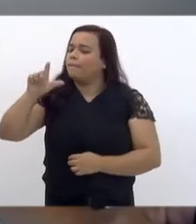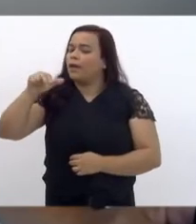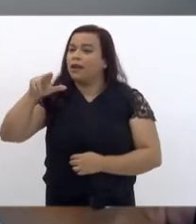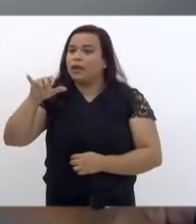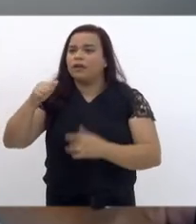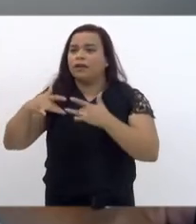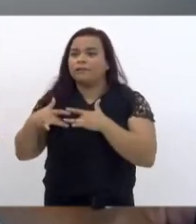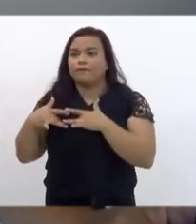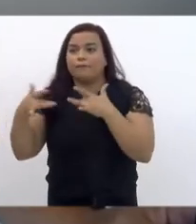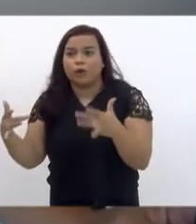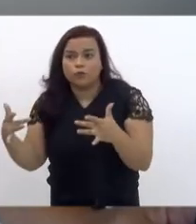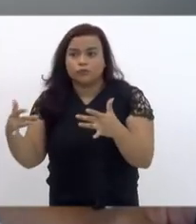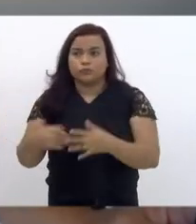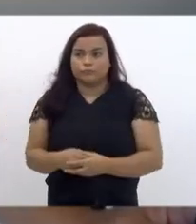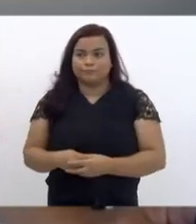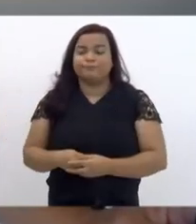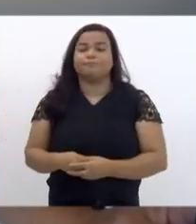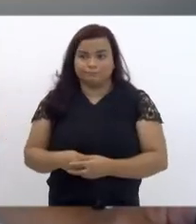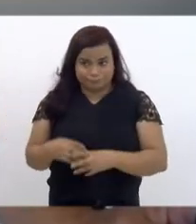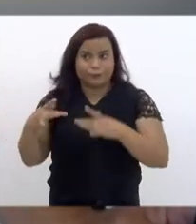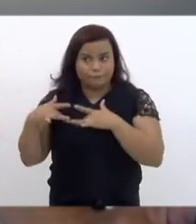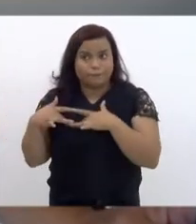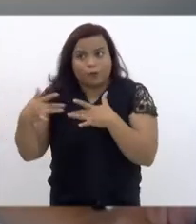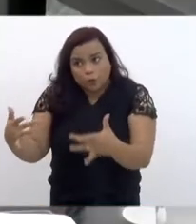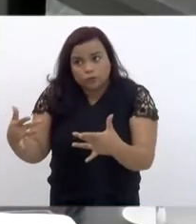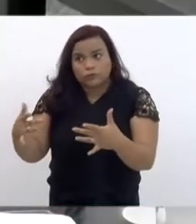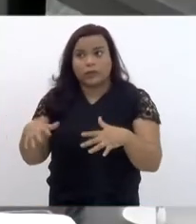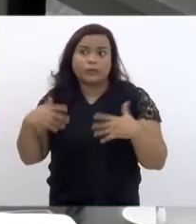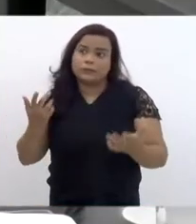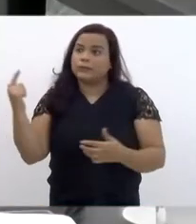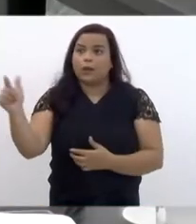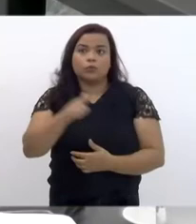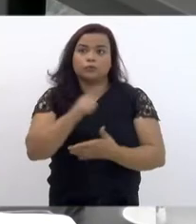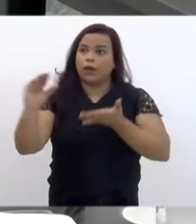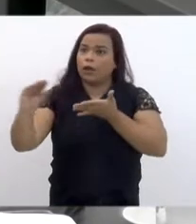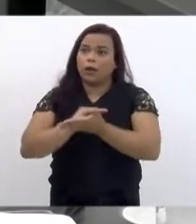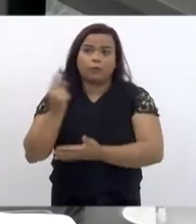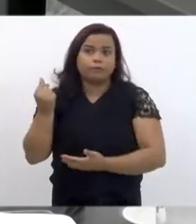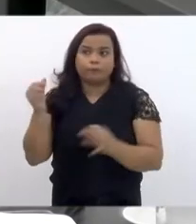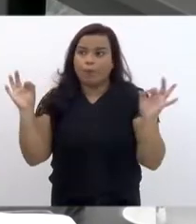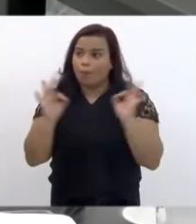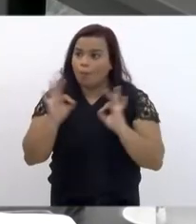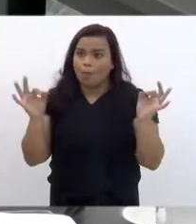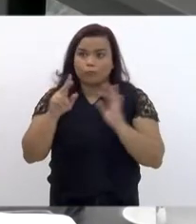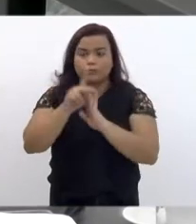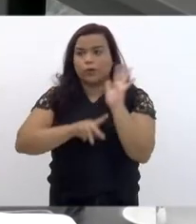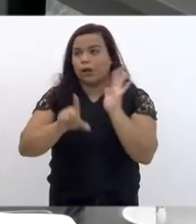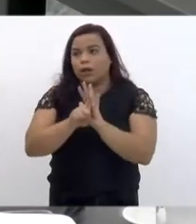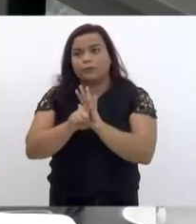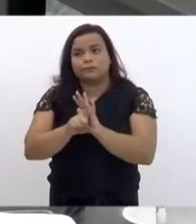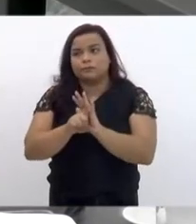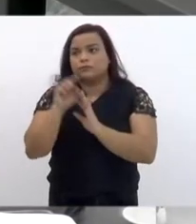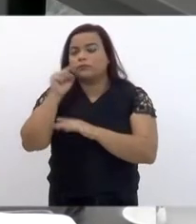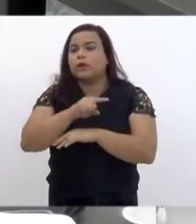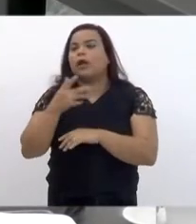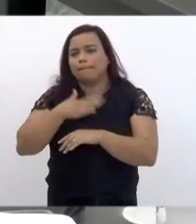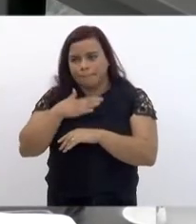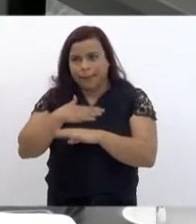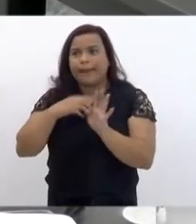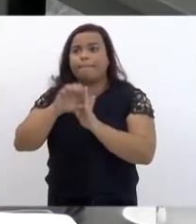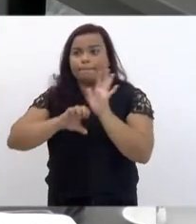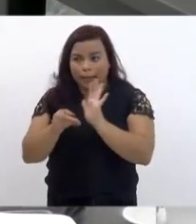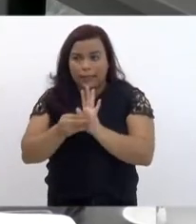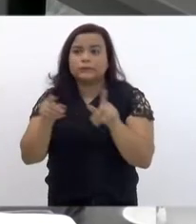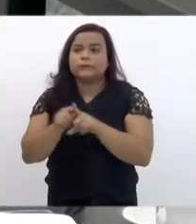voluntária, uhum, né? Consequentemente, não há que se falar em remuneração ao longo do projeto de lei, né? Esse foi o teor das minhas emendas para